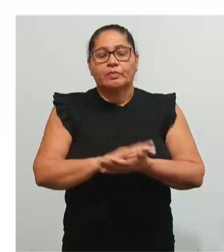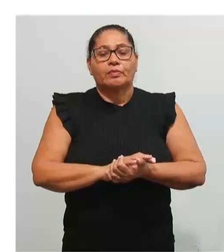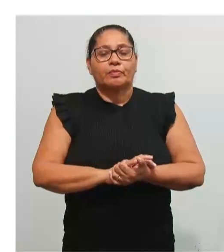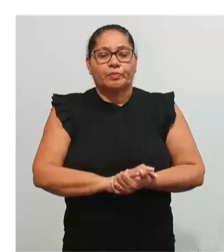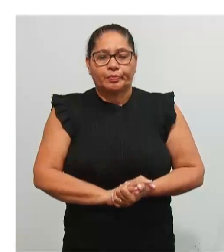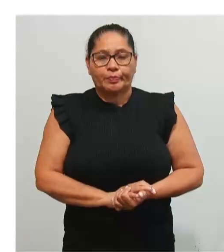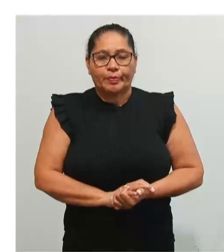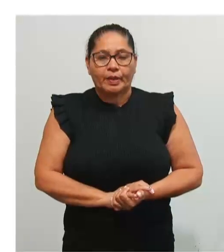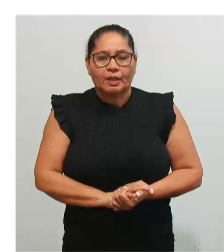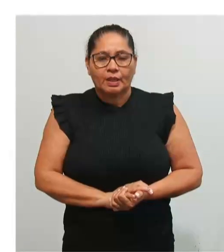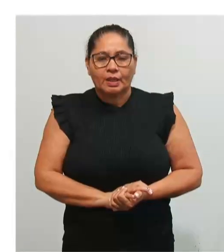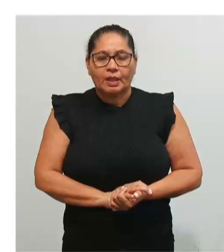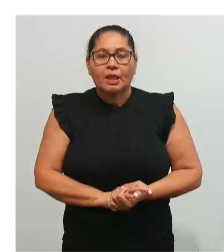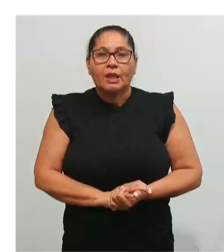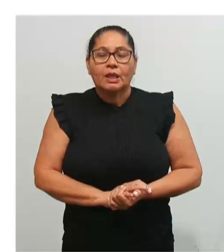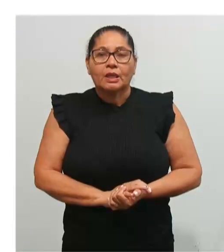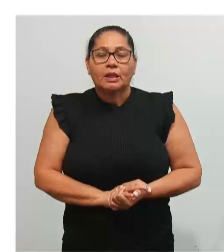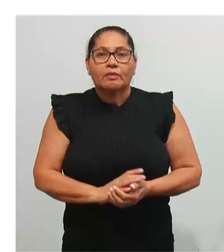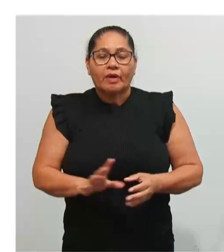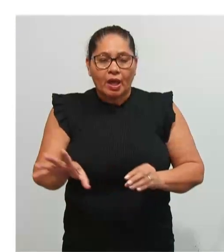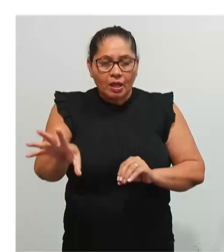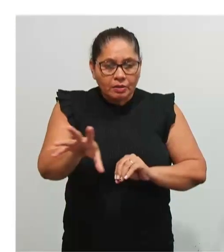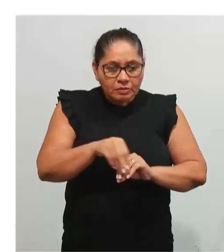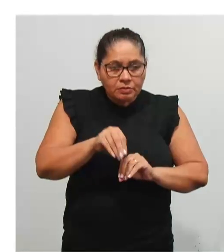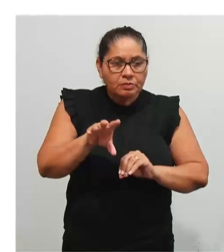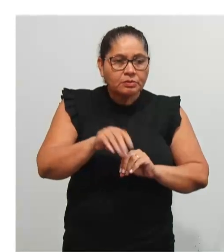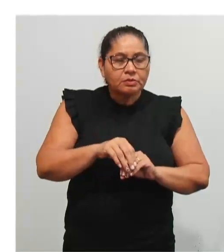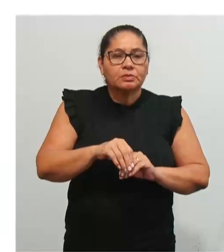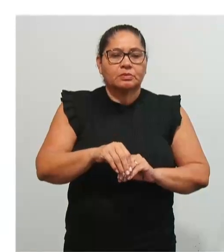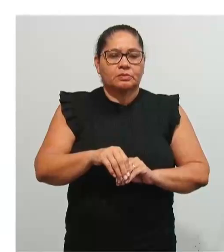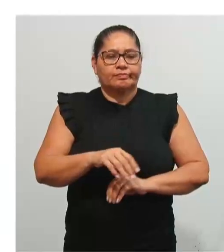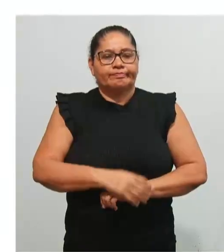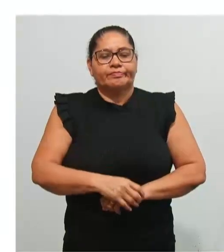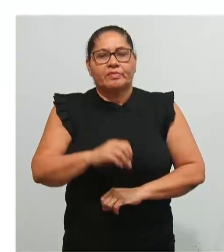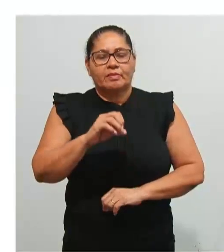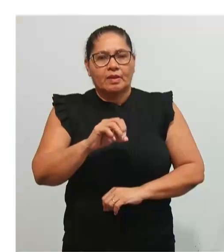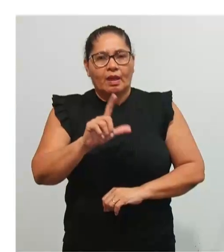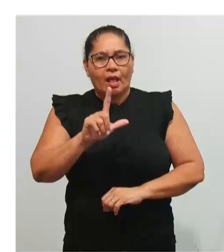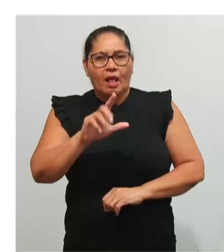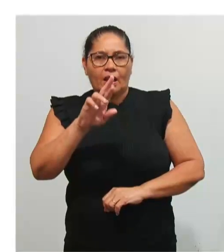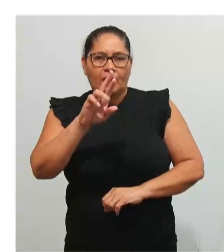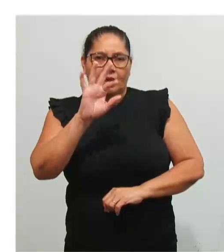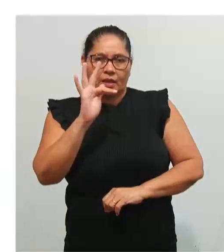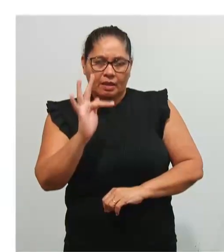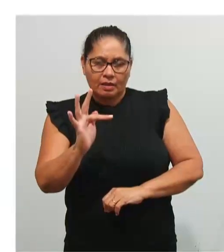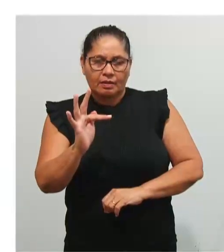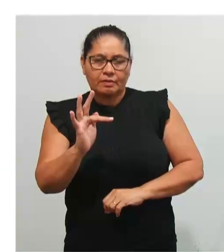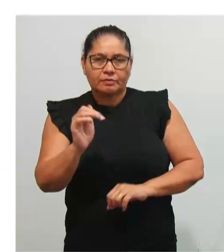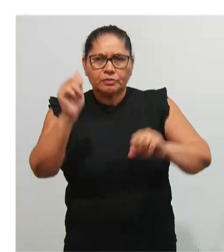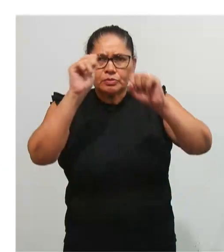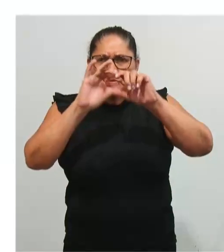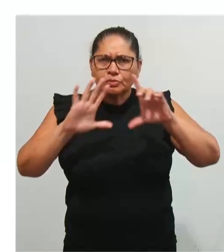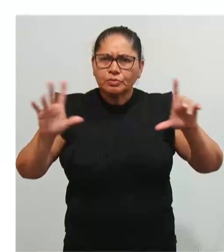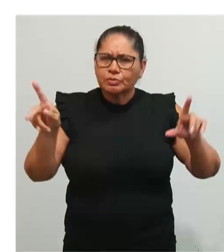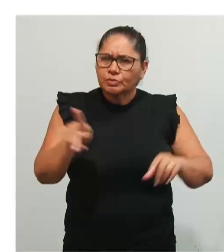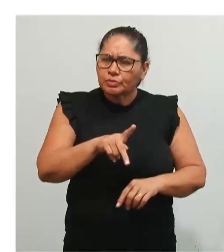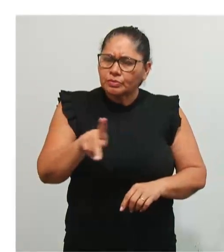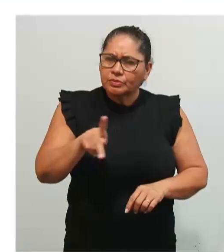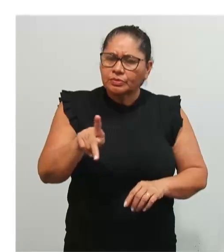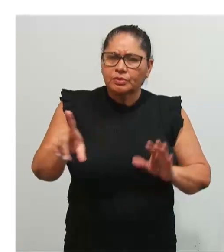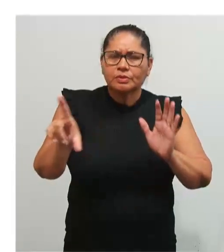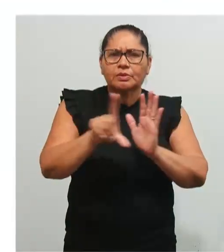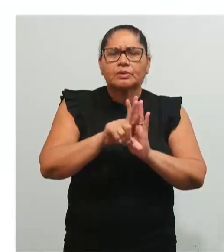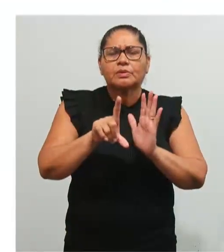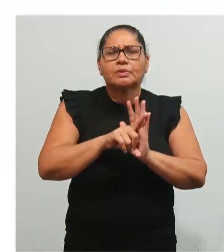2009, que vai acrescentar alguns dispositivos à LRF, a fim de conferir maior transparência à gestão pública. Essa lei